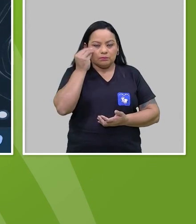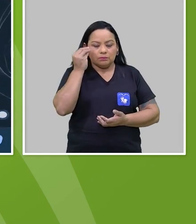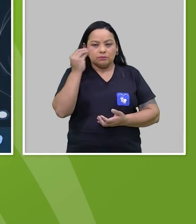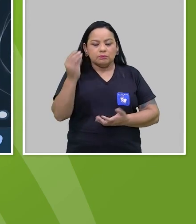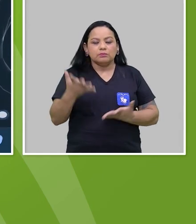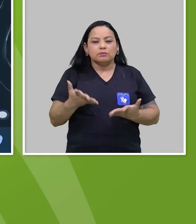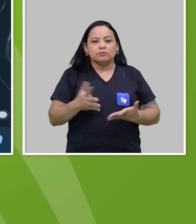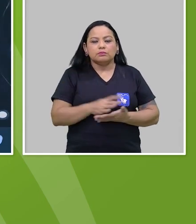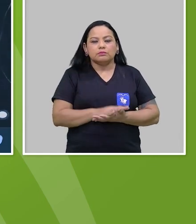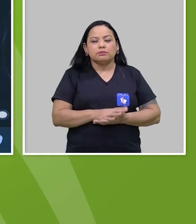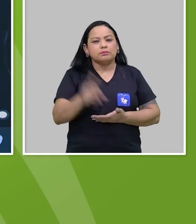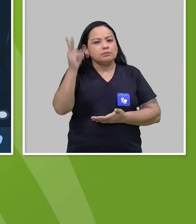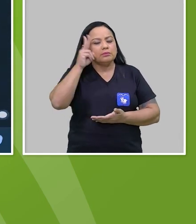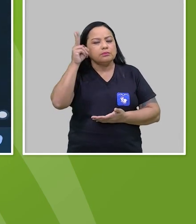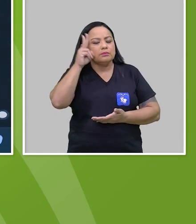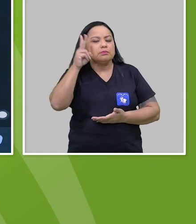claro,